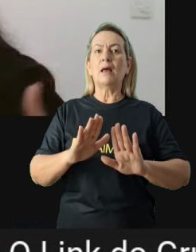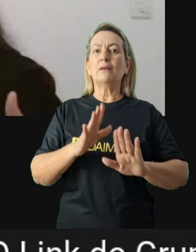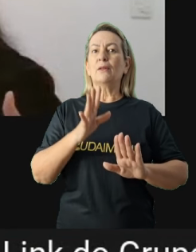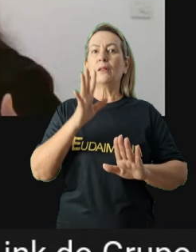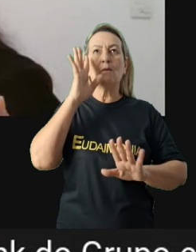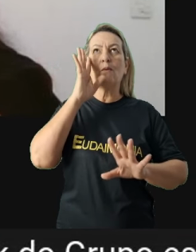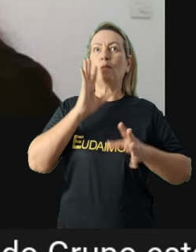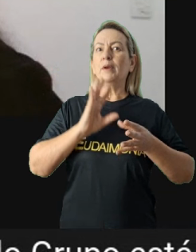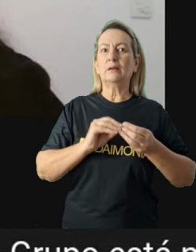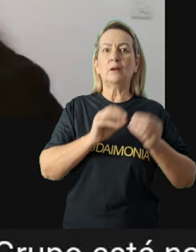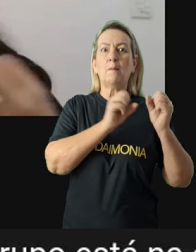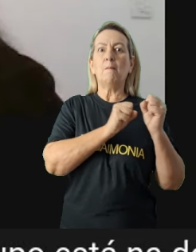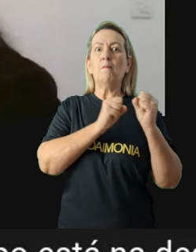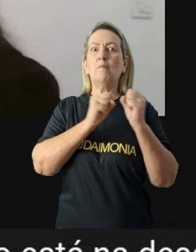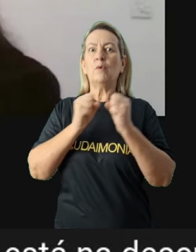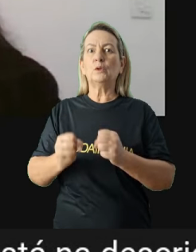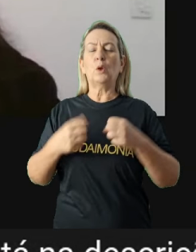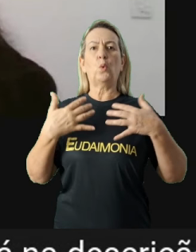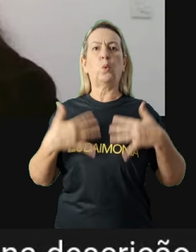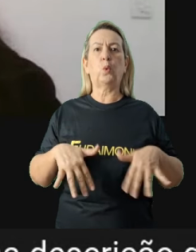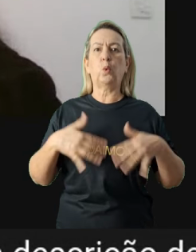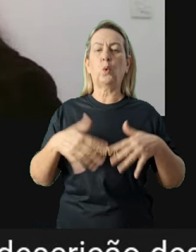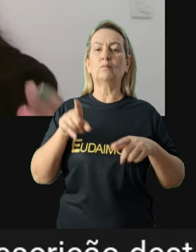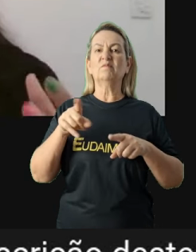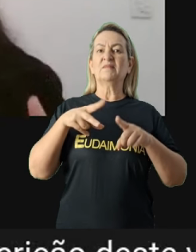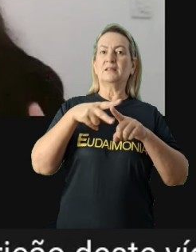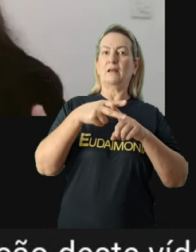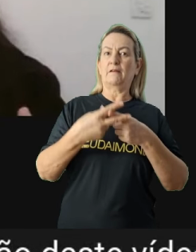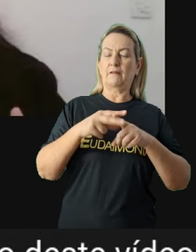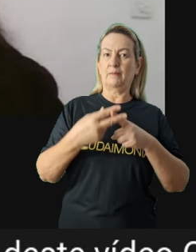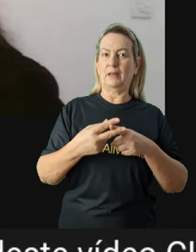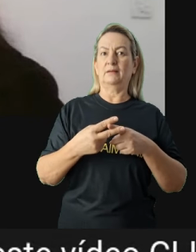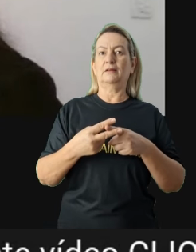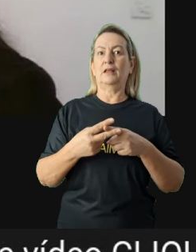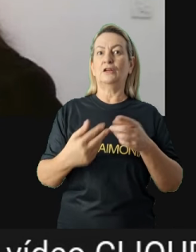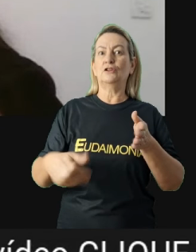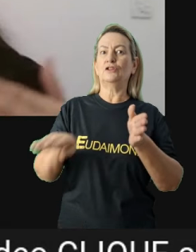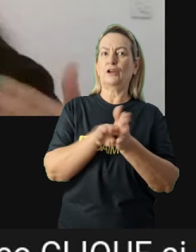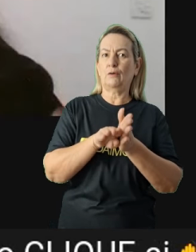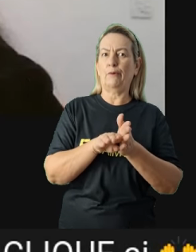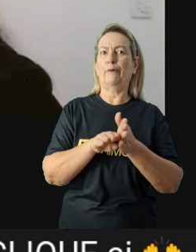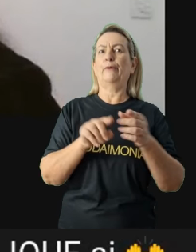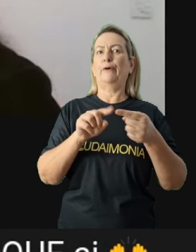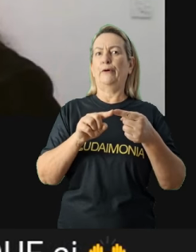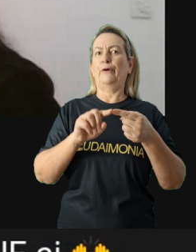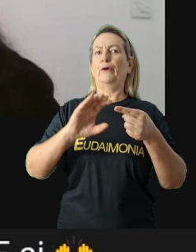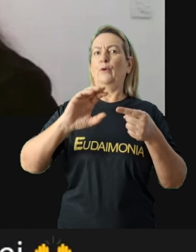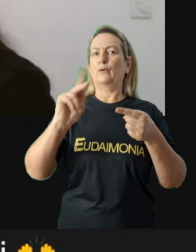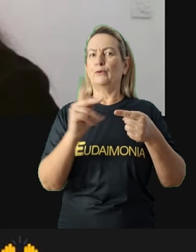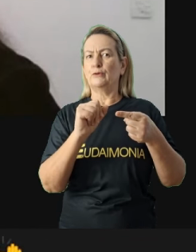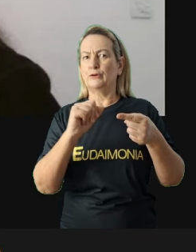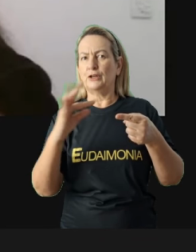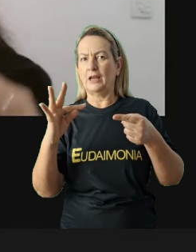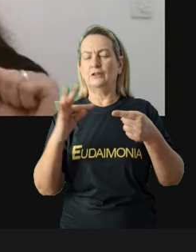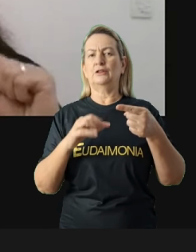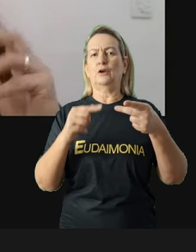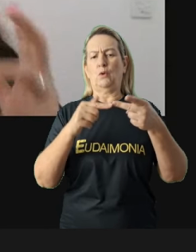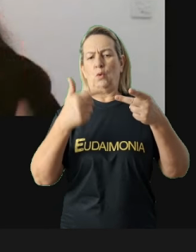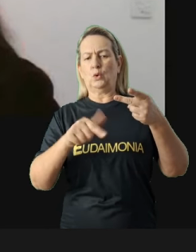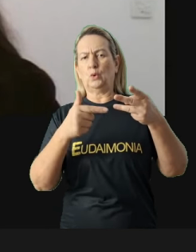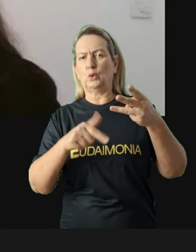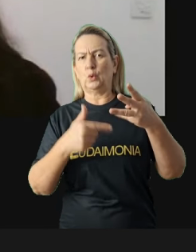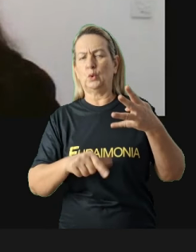do desenvolvimento, mas não entendia o tamanho do poder que essas ferramentas já tinham. Então, tá, daí chegou o ChatGPT, em seguida